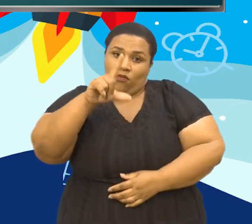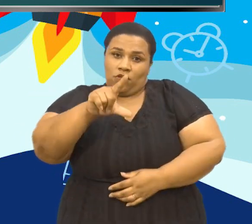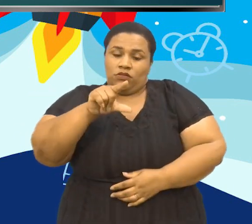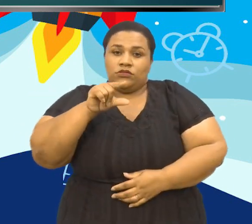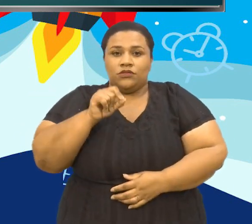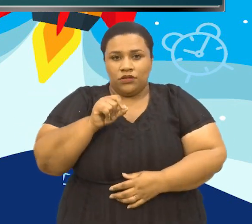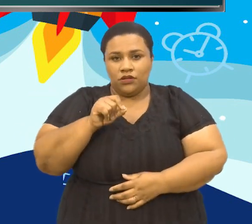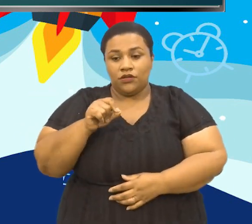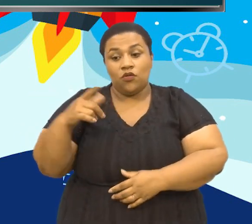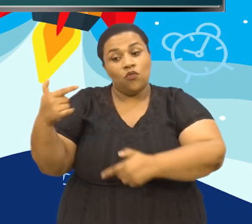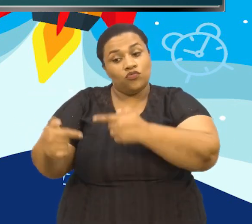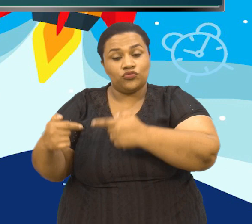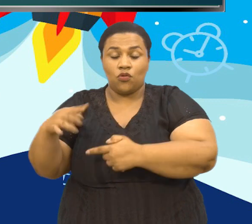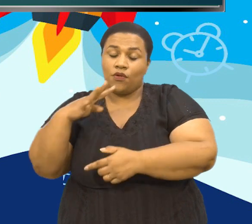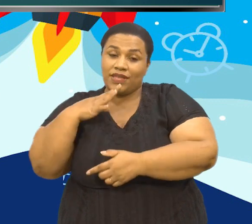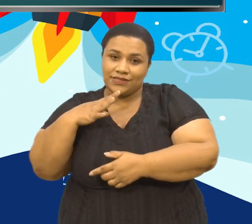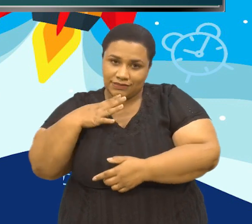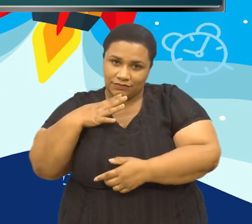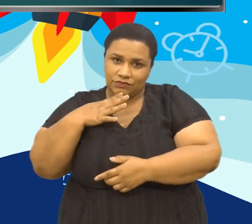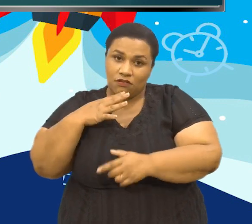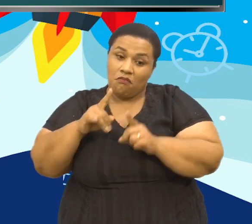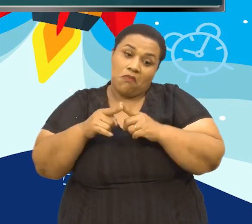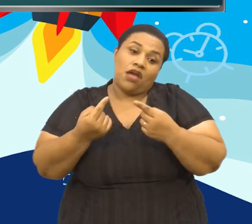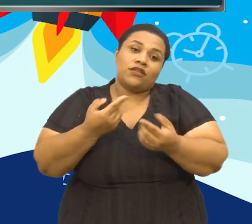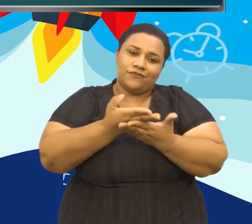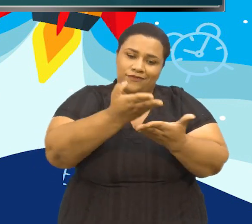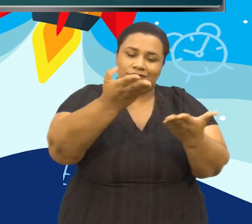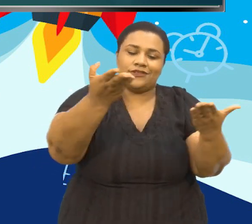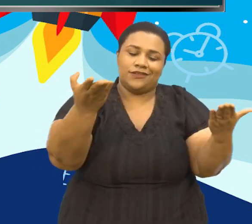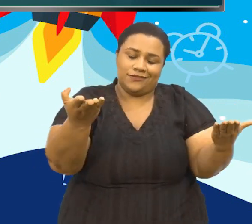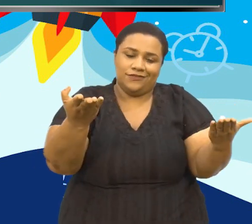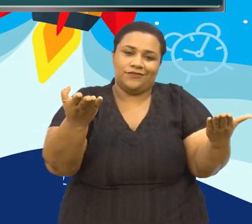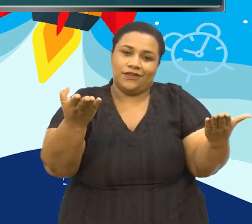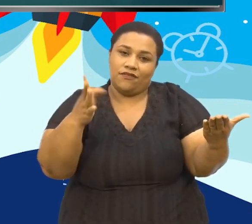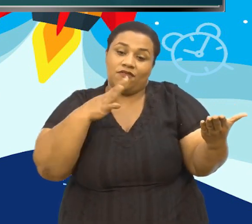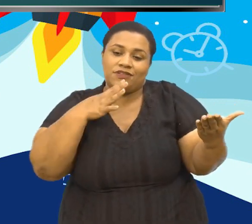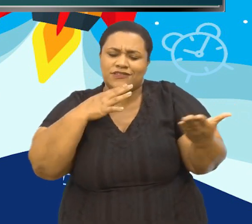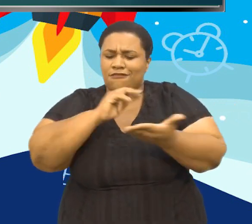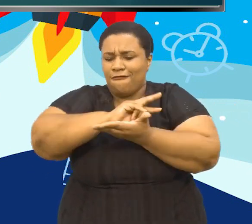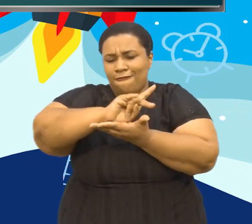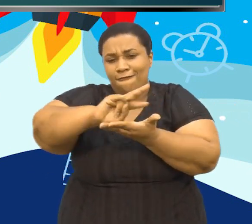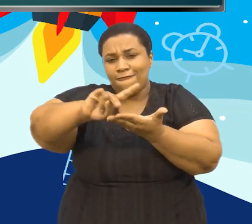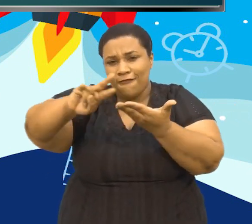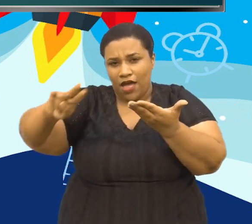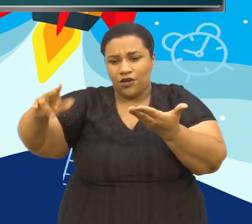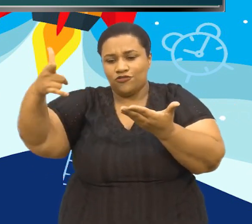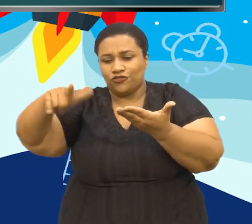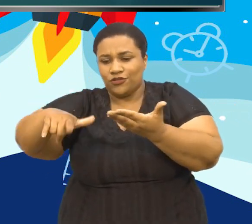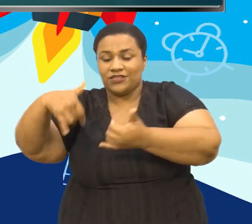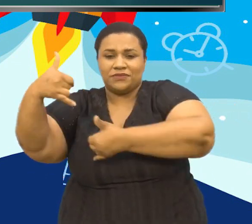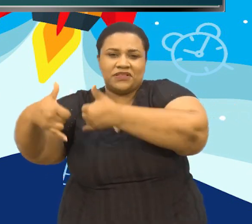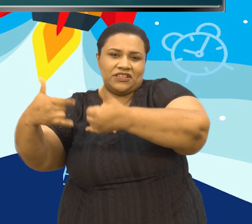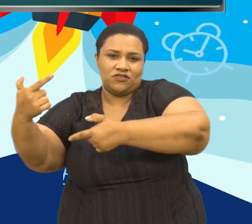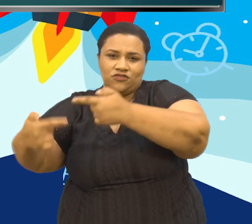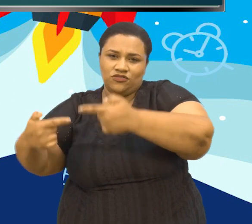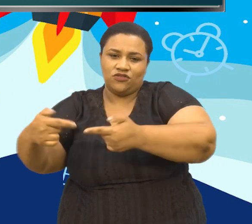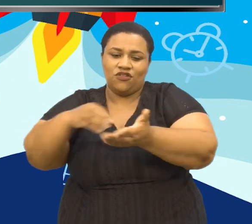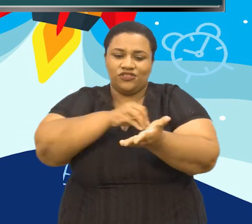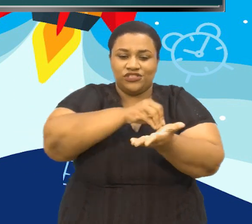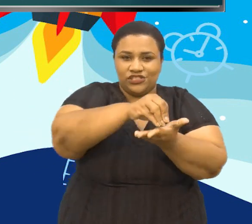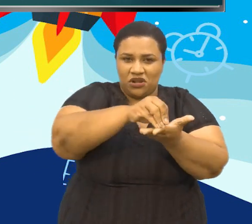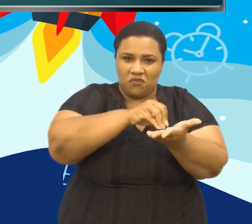Eu escolhi para vocês um jogo que ele é mais conhecido, mas vocês com certeza devem saber de vários outros. Jogos